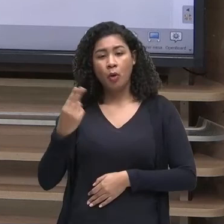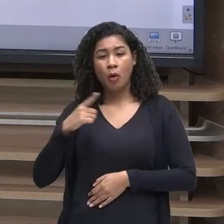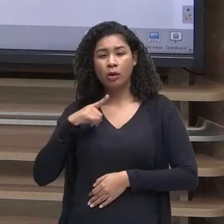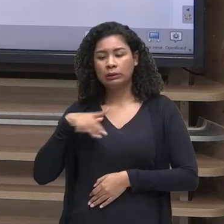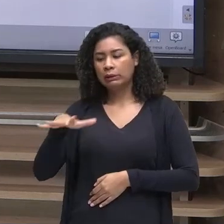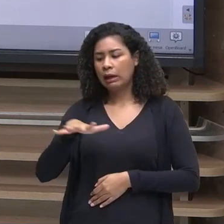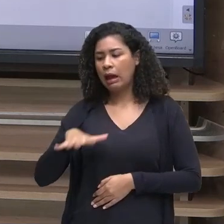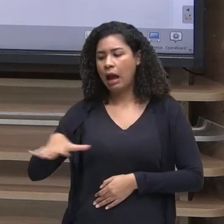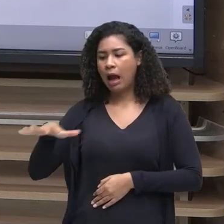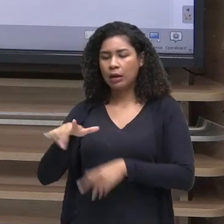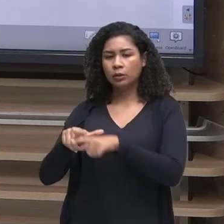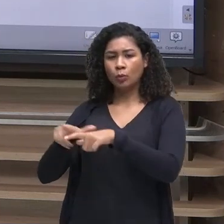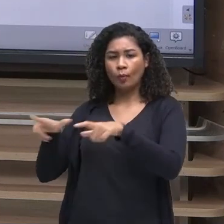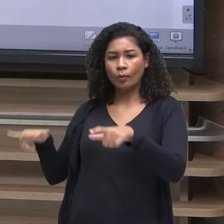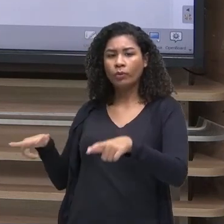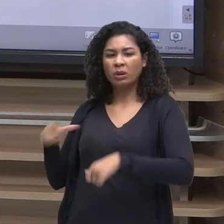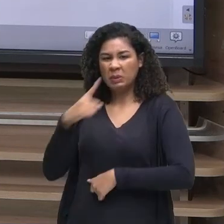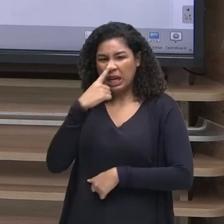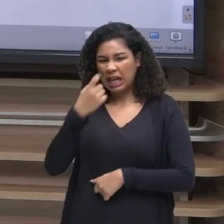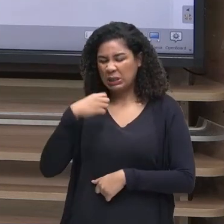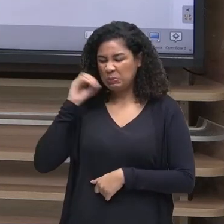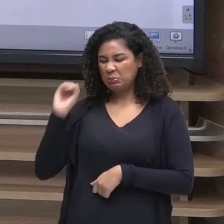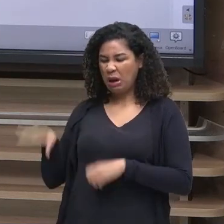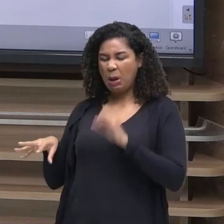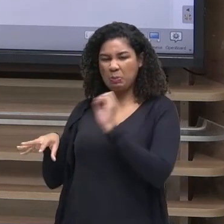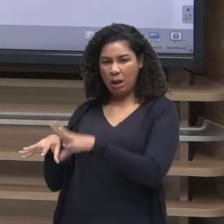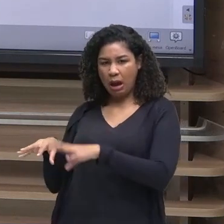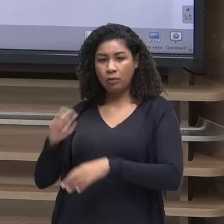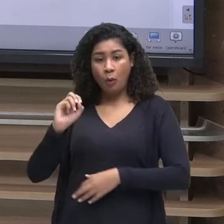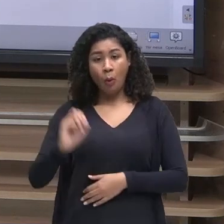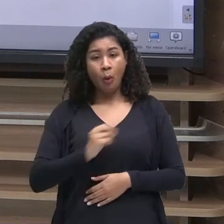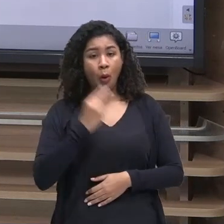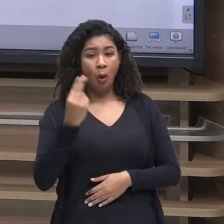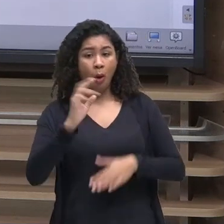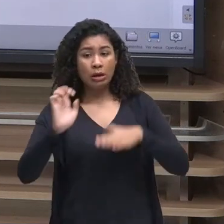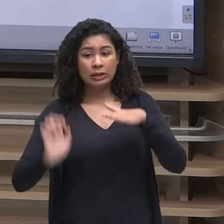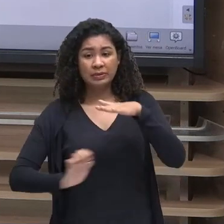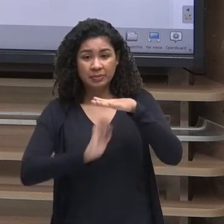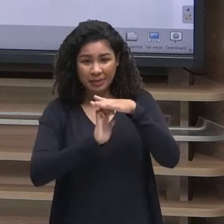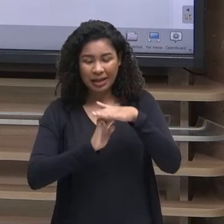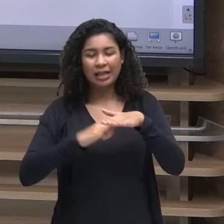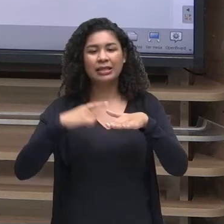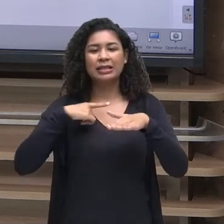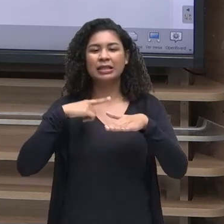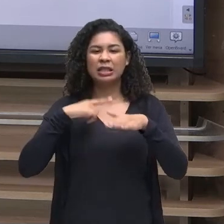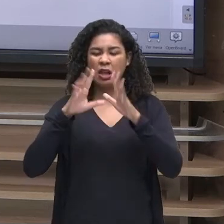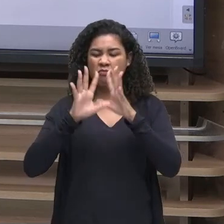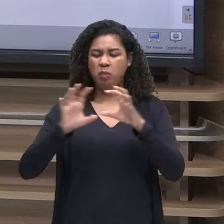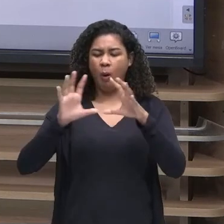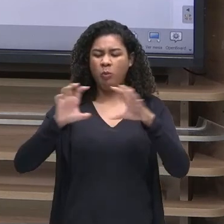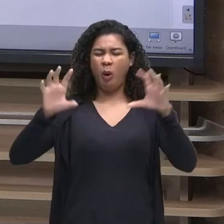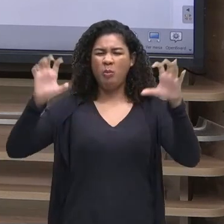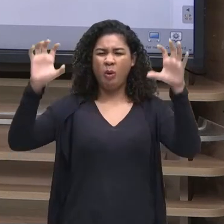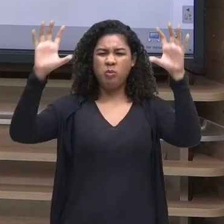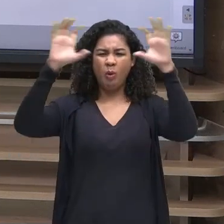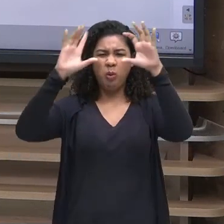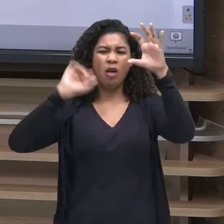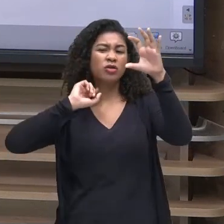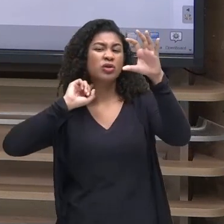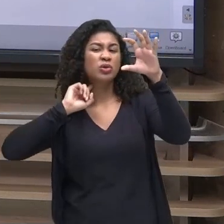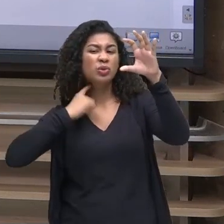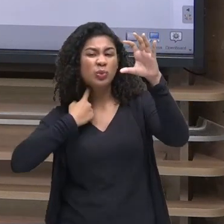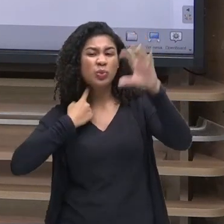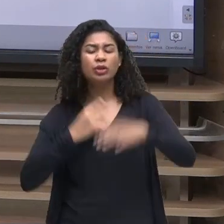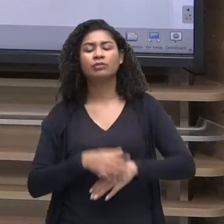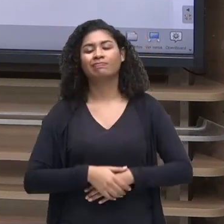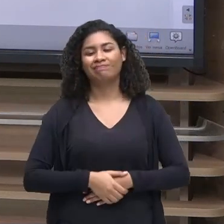que jogam fumaça na atmosfera e essa fumaça com poluentes, né, que não tem tratamento, empresas que